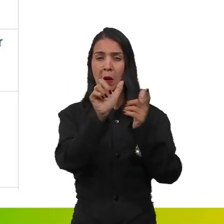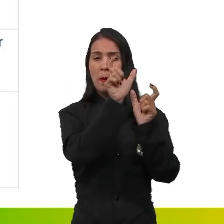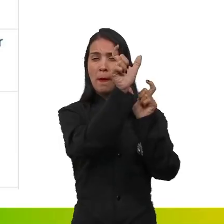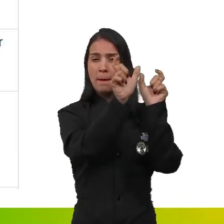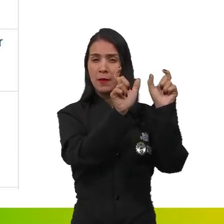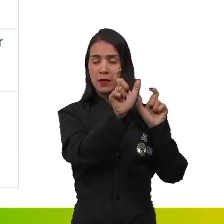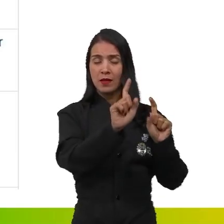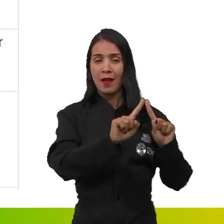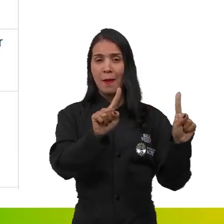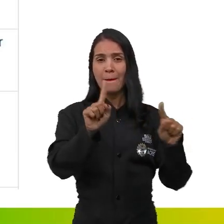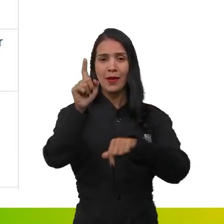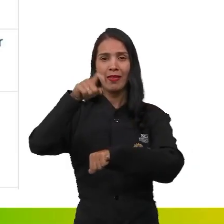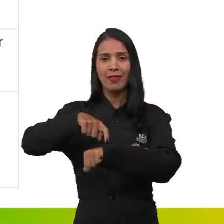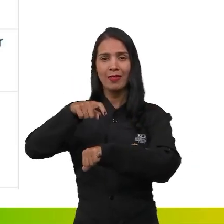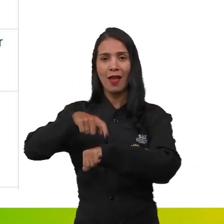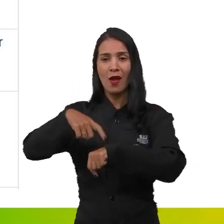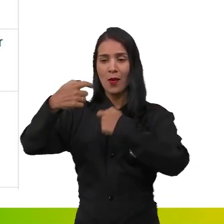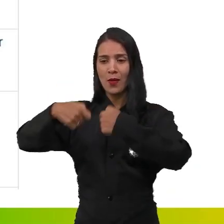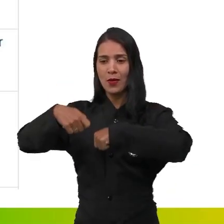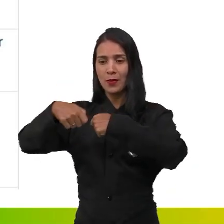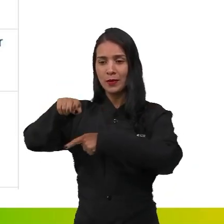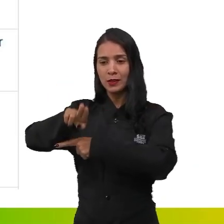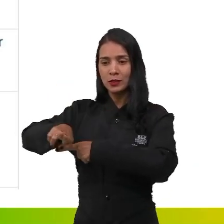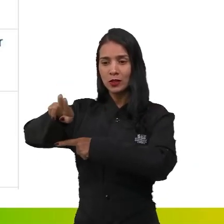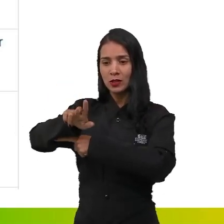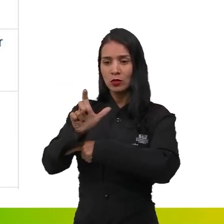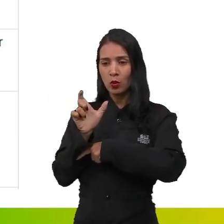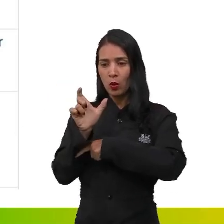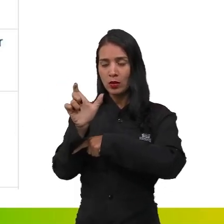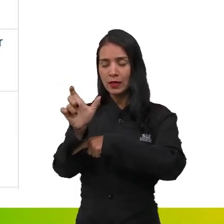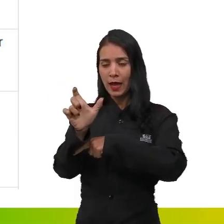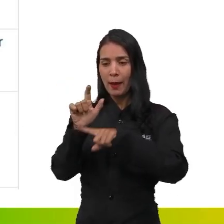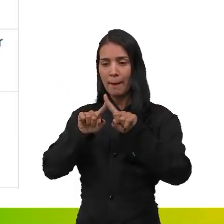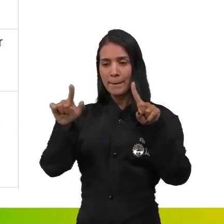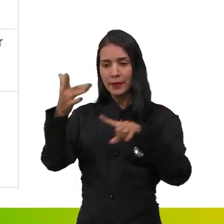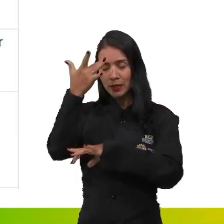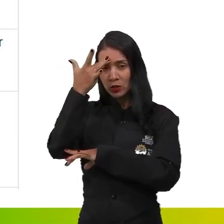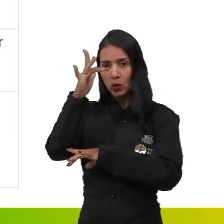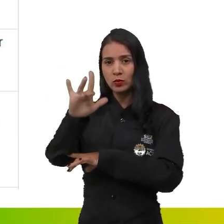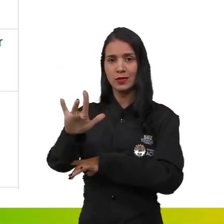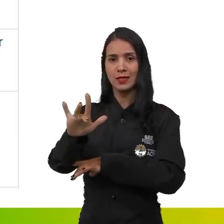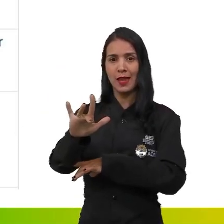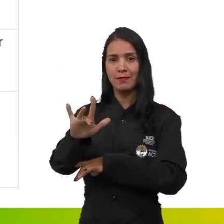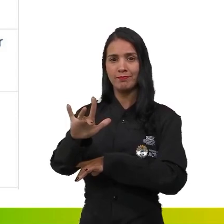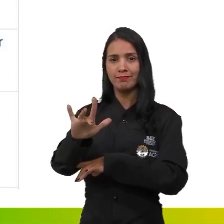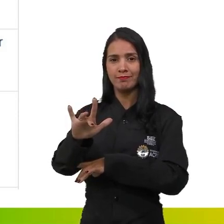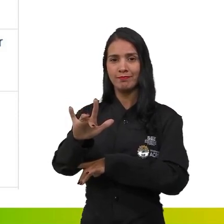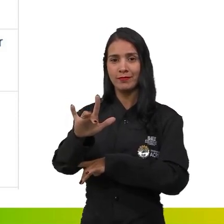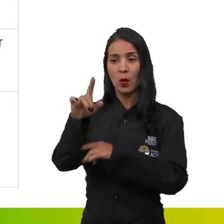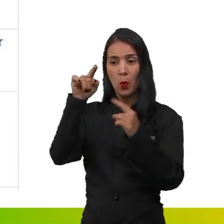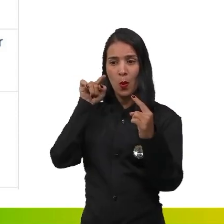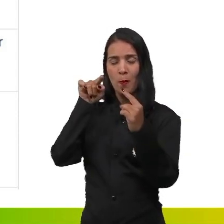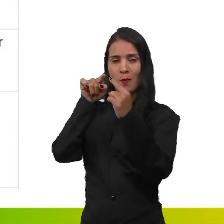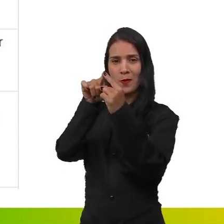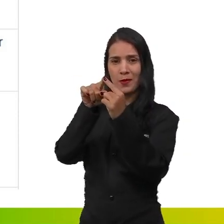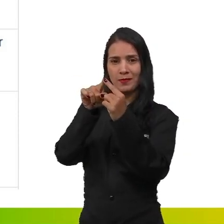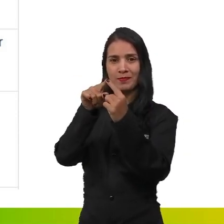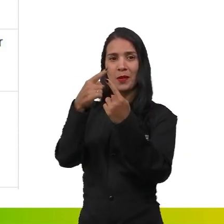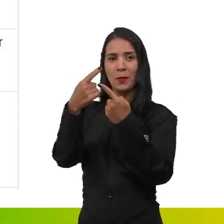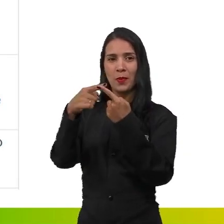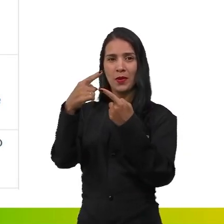de um elemento ali de adição e aí eu utilizo um elemento de causa. Isso acaba